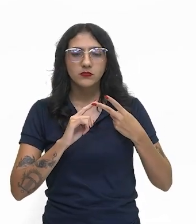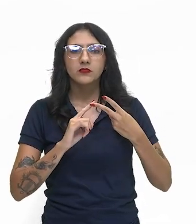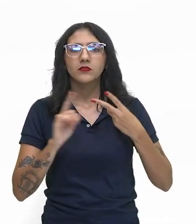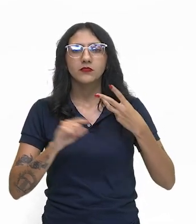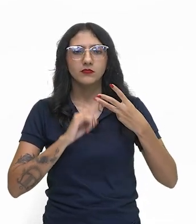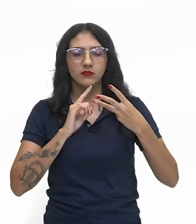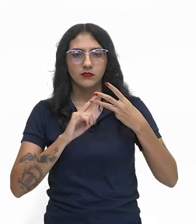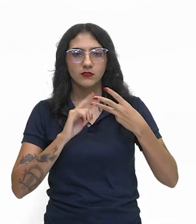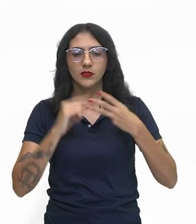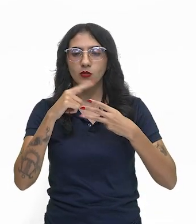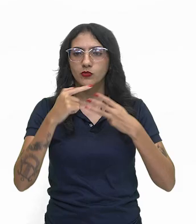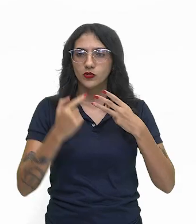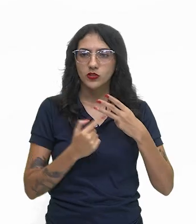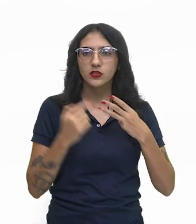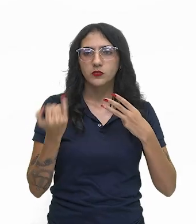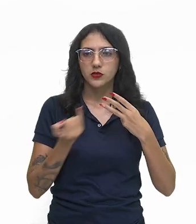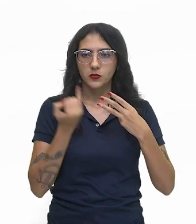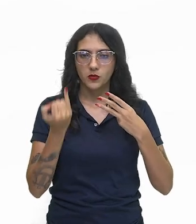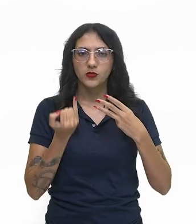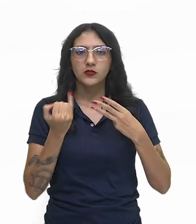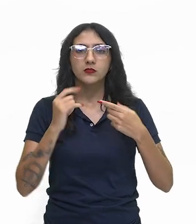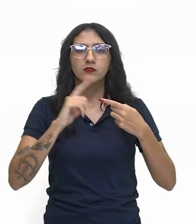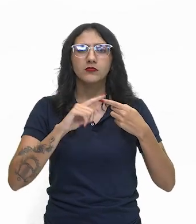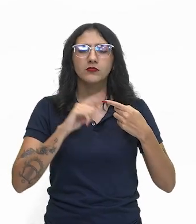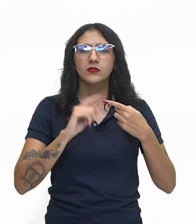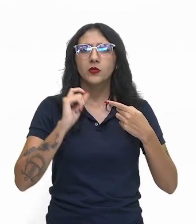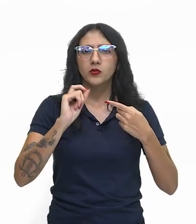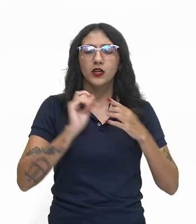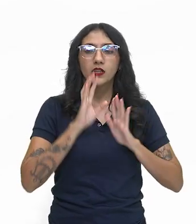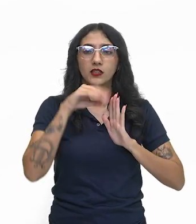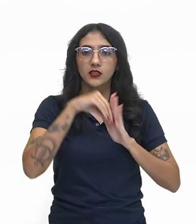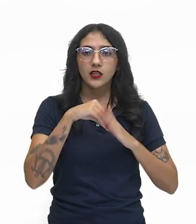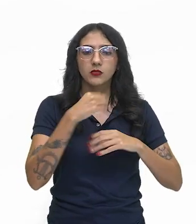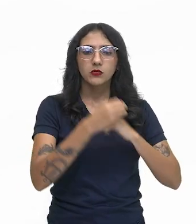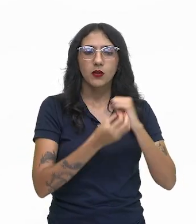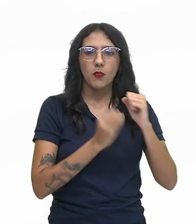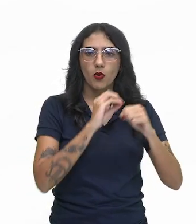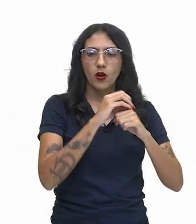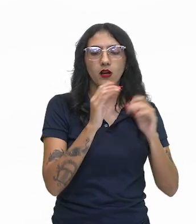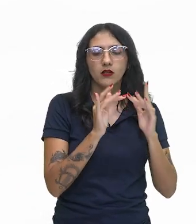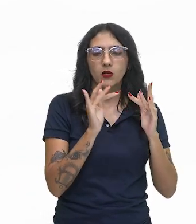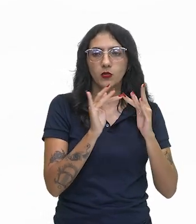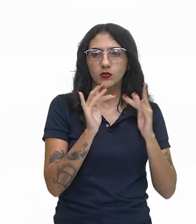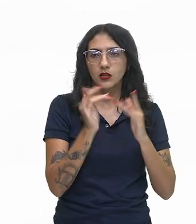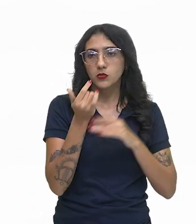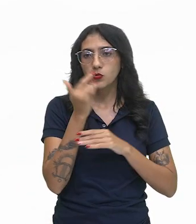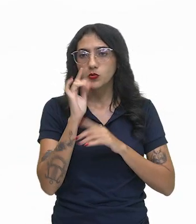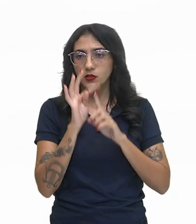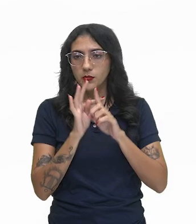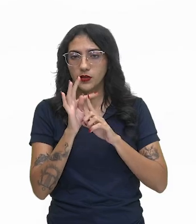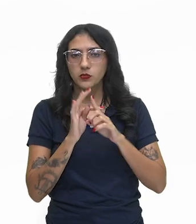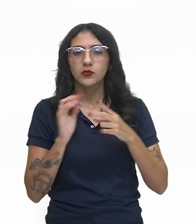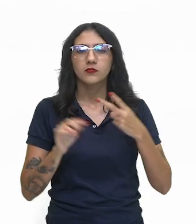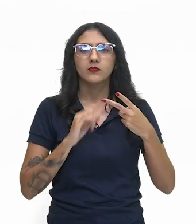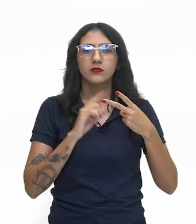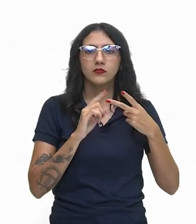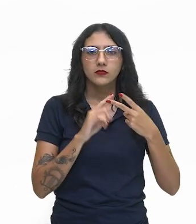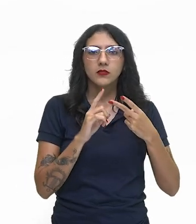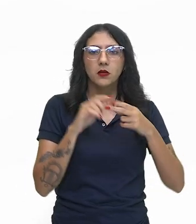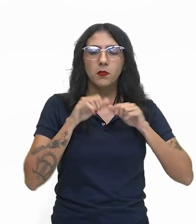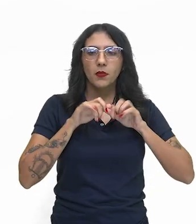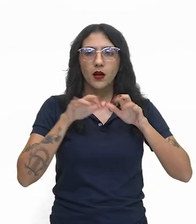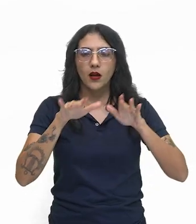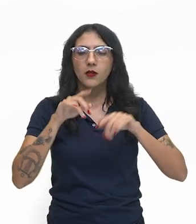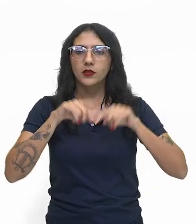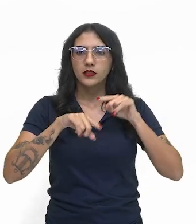a irradiação. Condução de molécula, de partícula para partícula. Convecção transmitida por